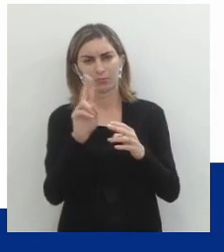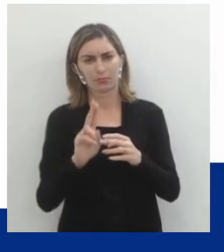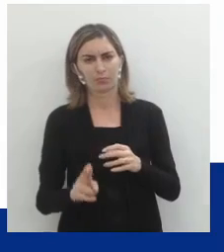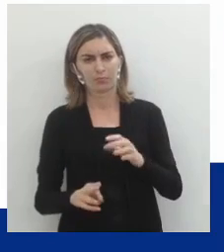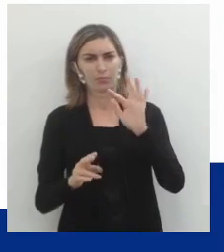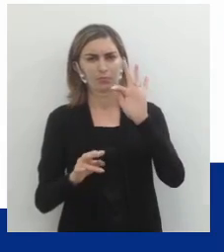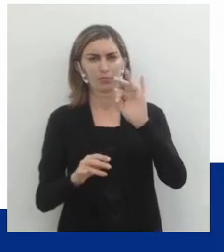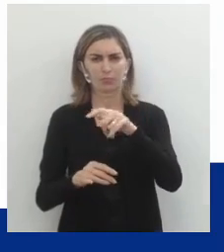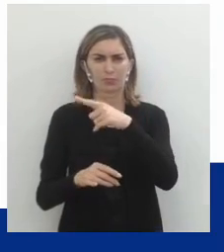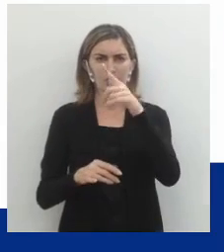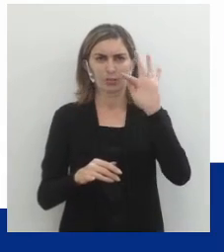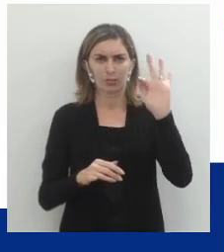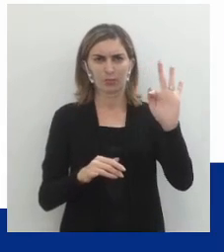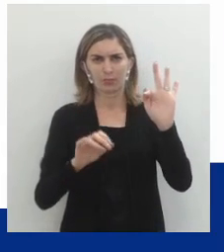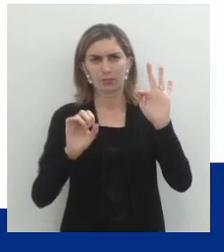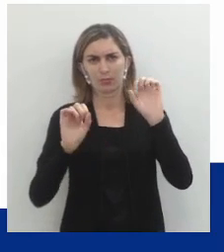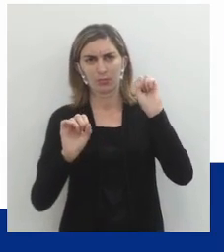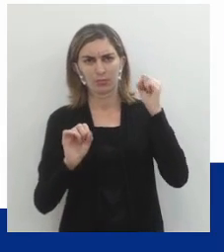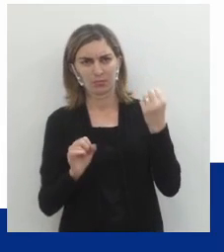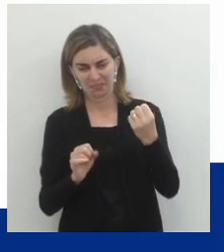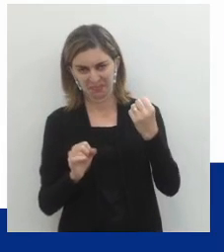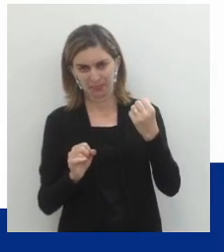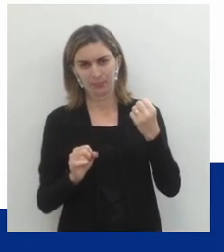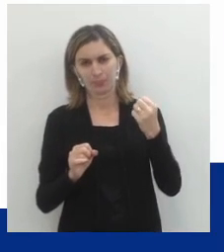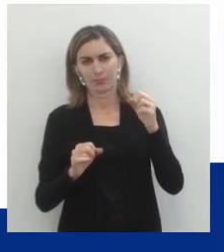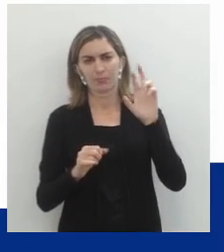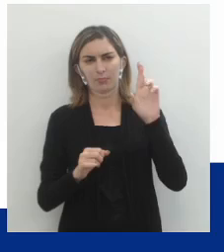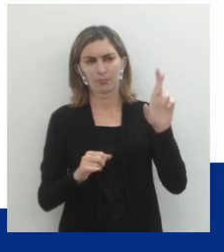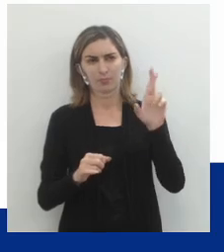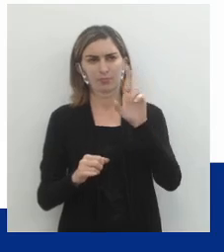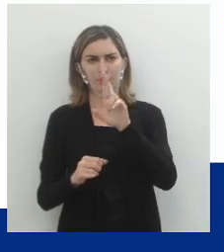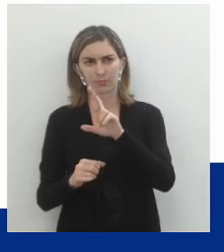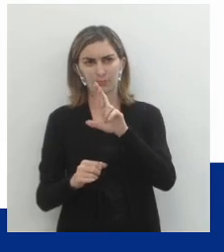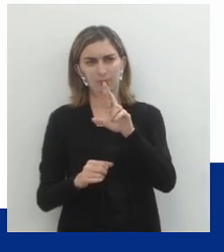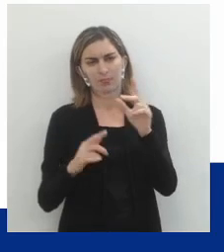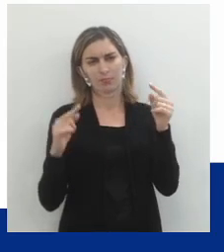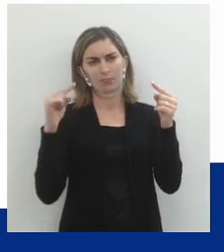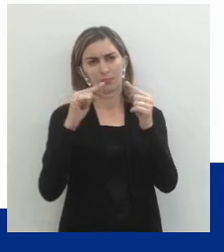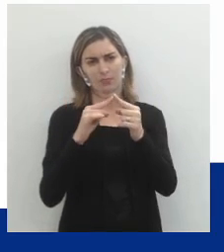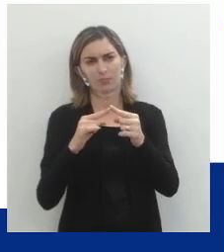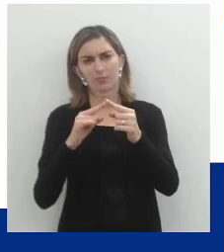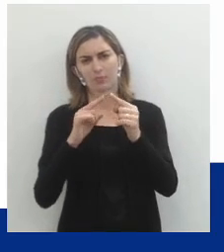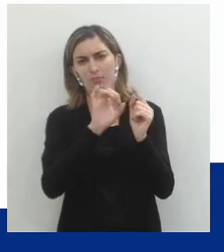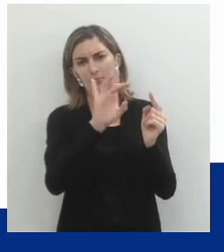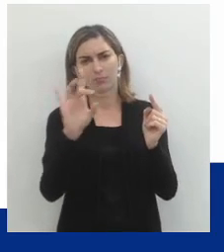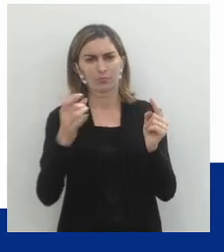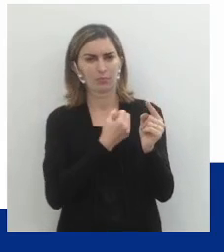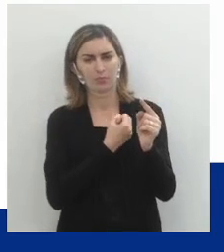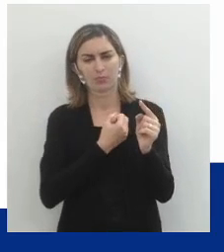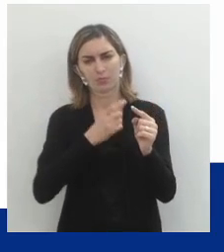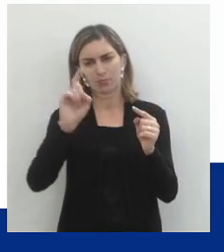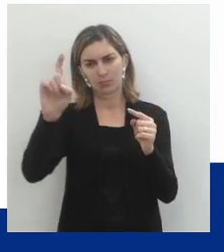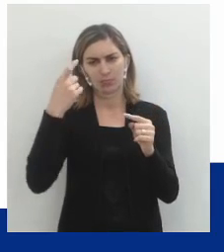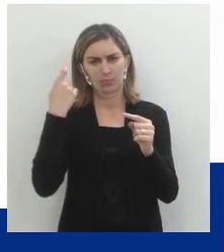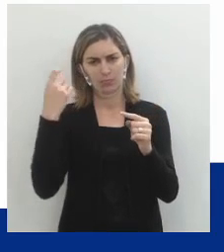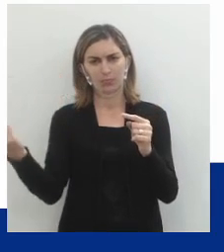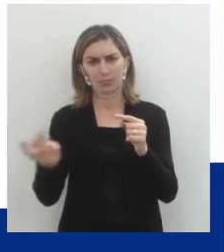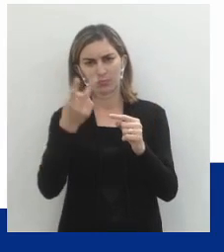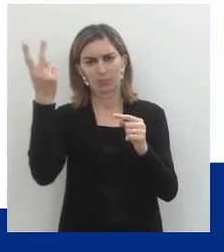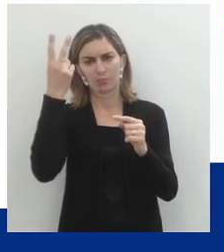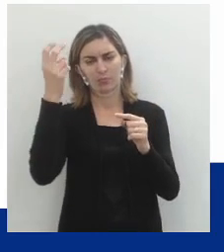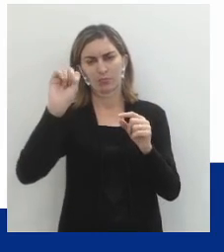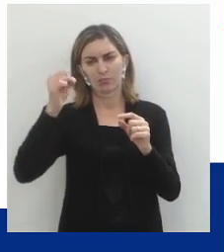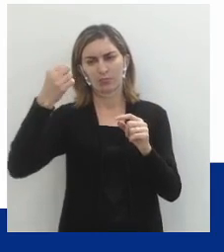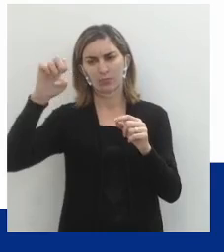função seno a função f de r em r, que associa a cada número real x o valor do seu